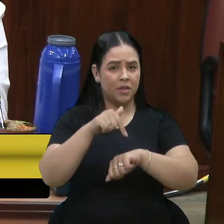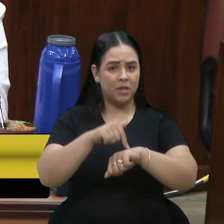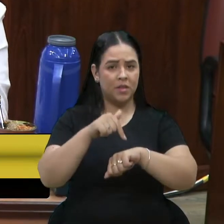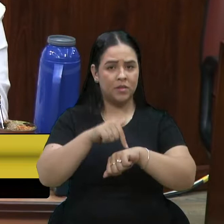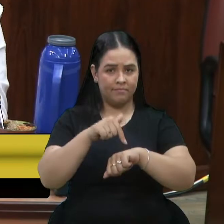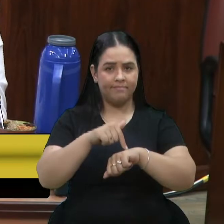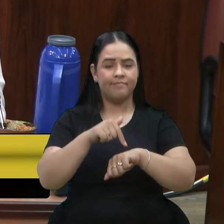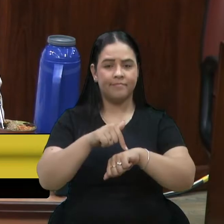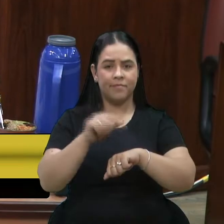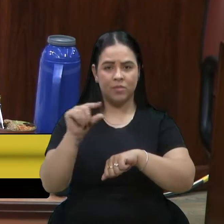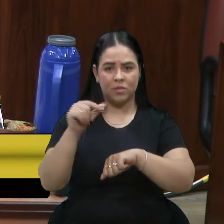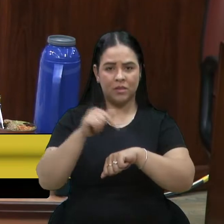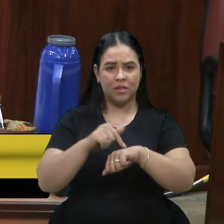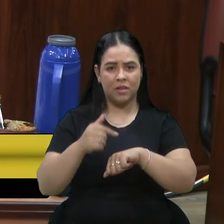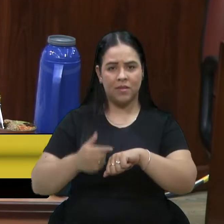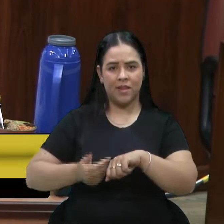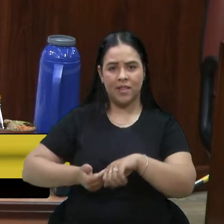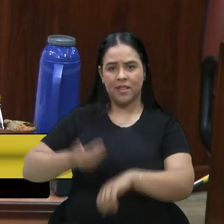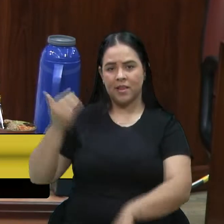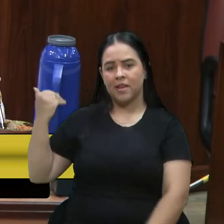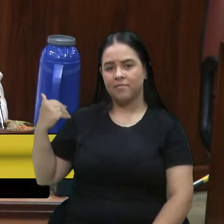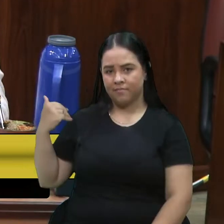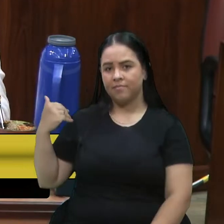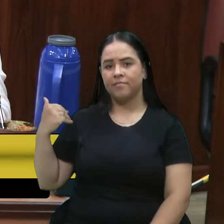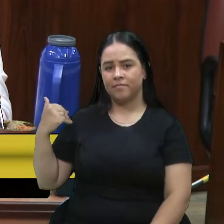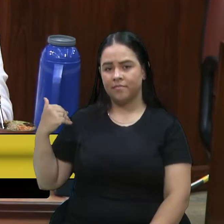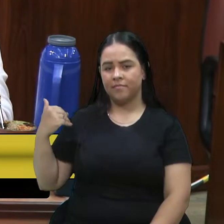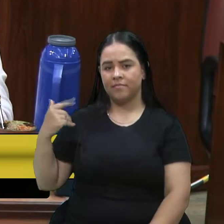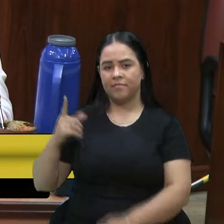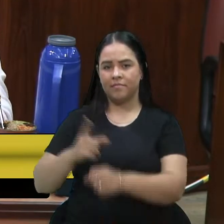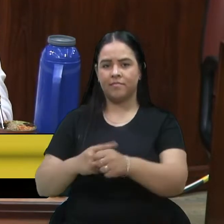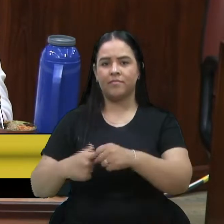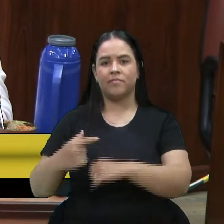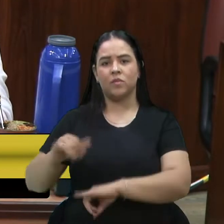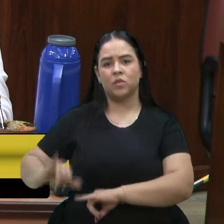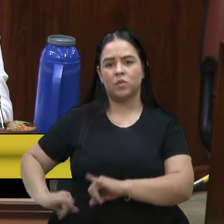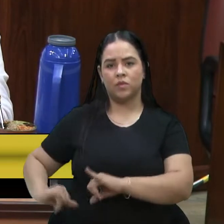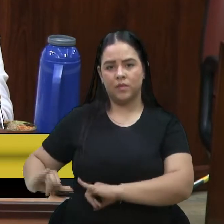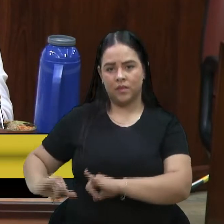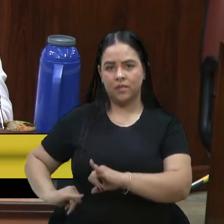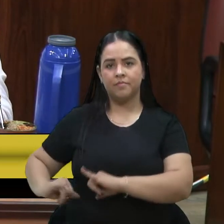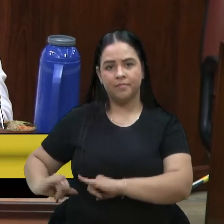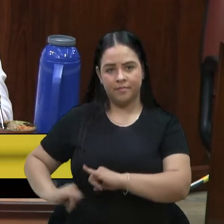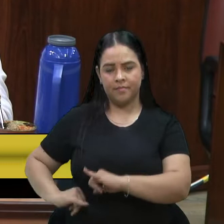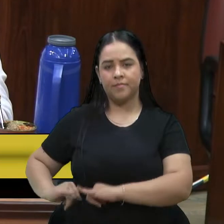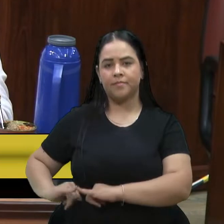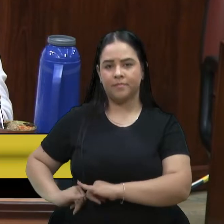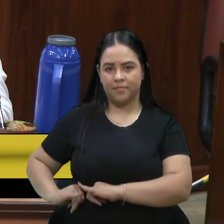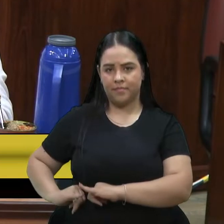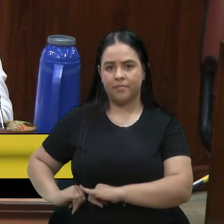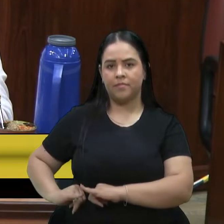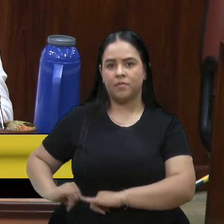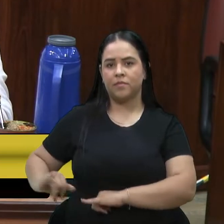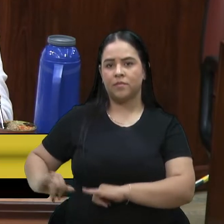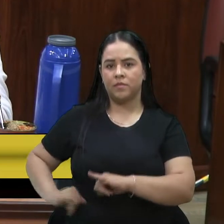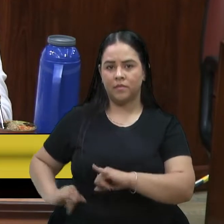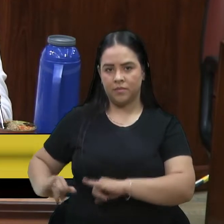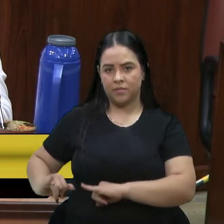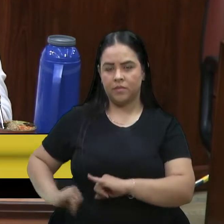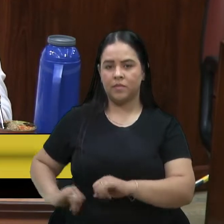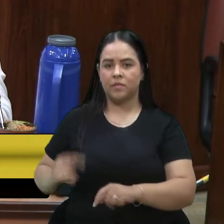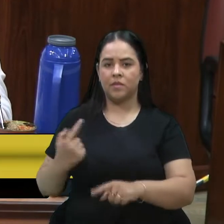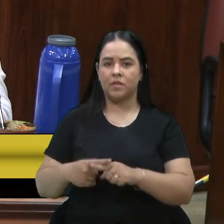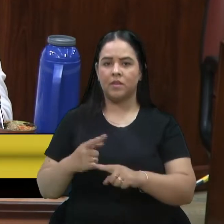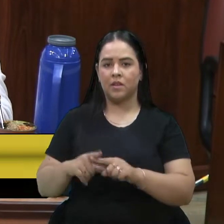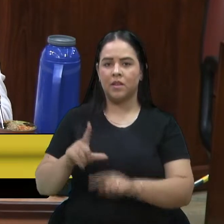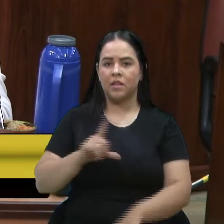bem pouco tempo atrás, a nossa cidade sofreu em face de